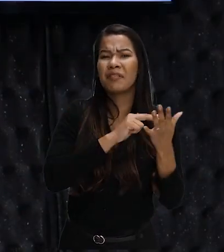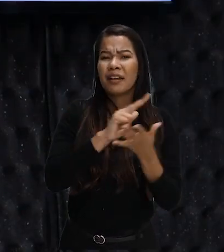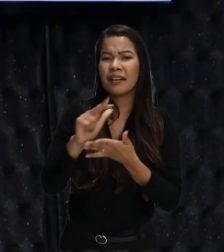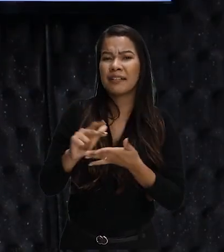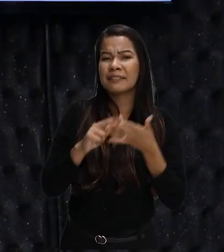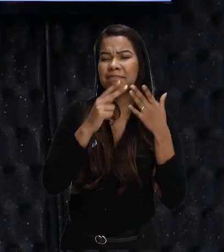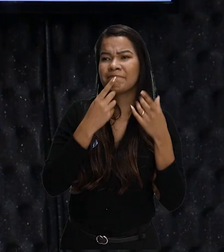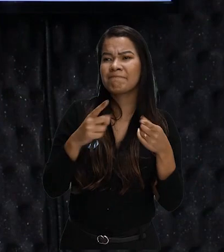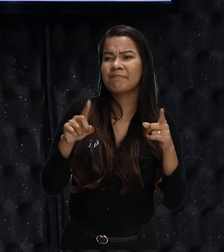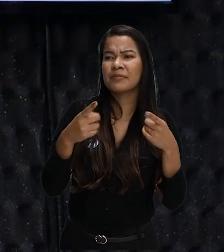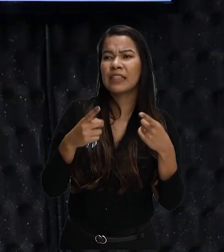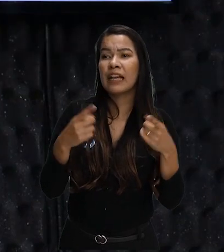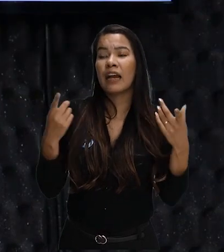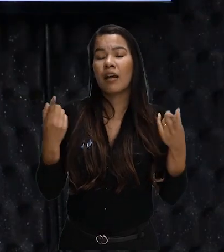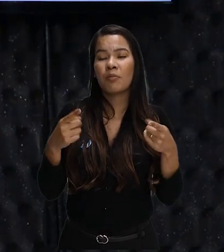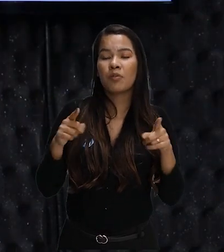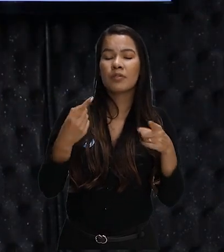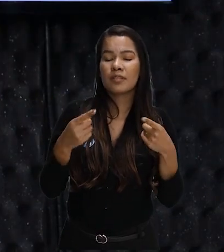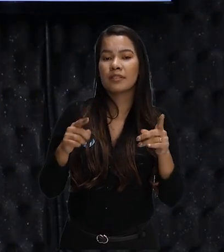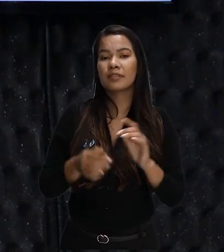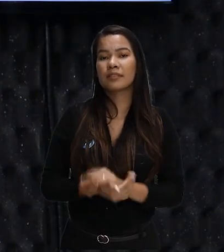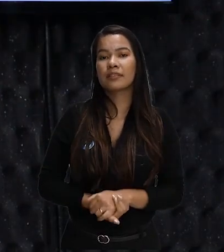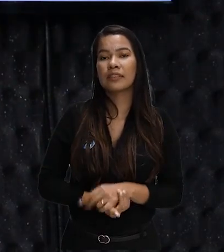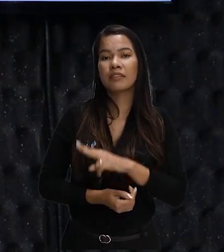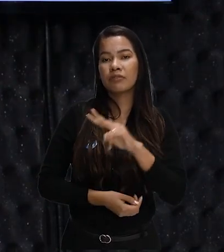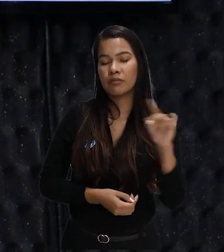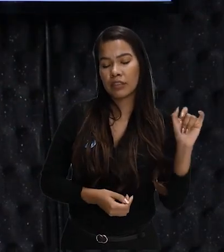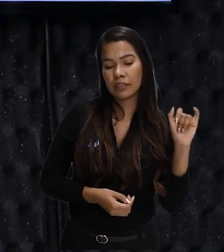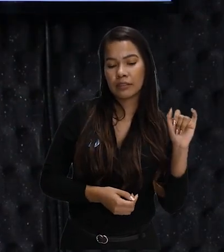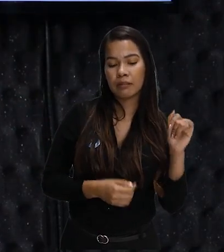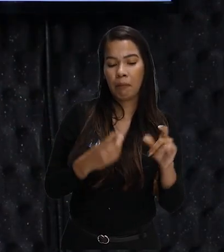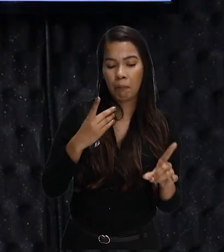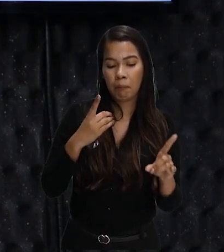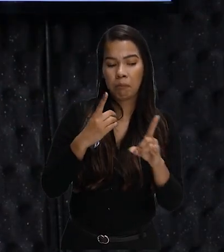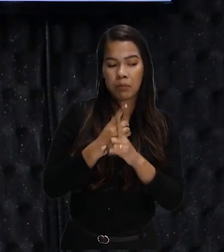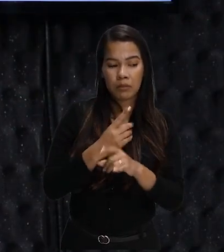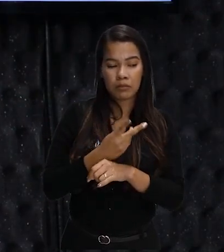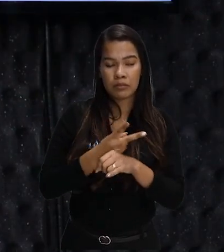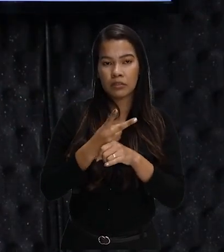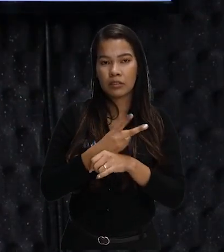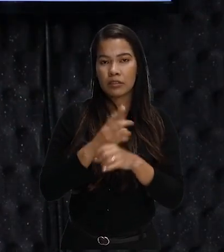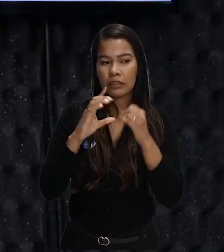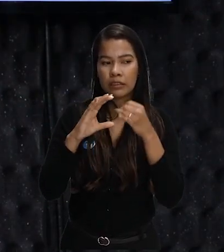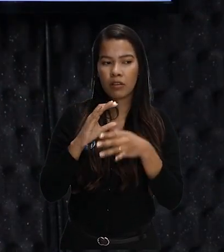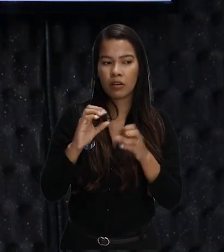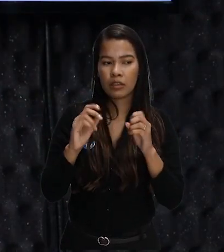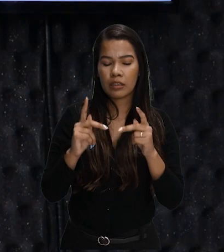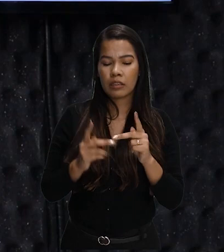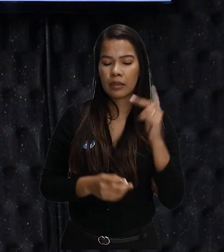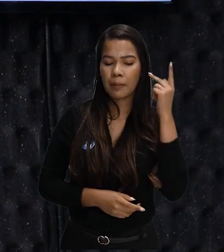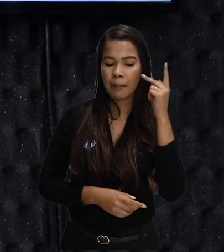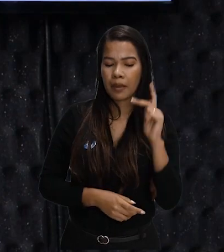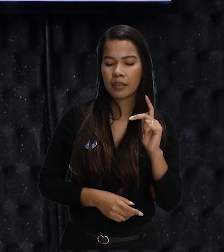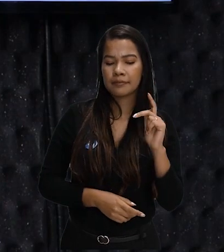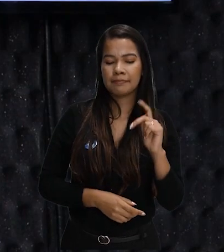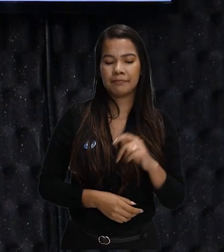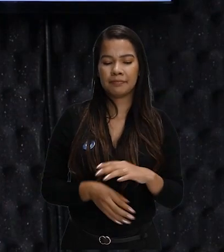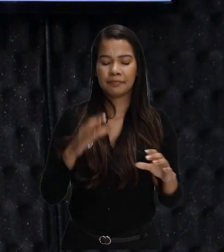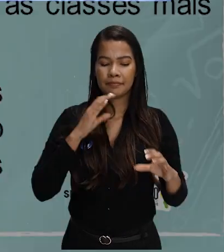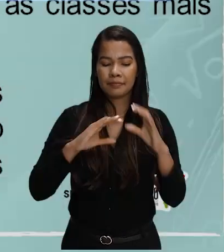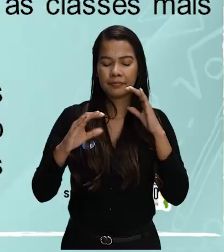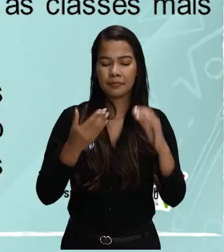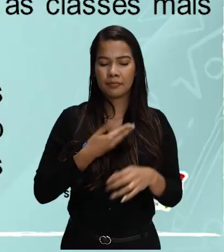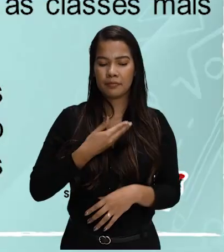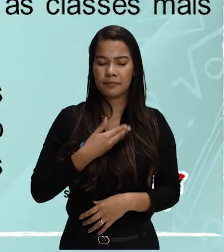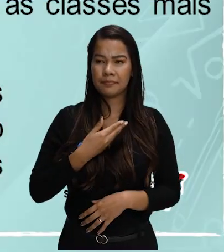cabeça. E música tal, é assim. E vai procurando características, certo? Para a cantiga de amigo, que